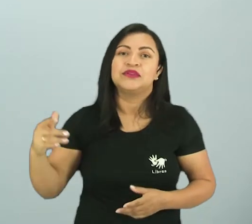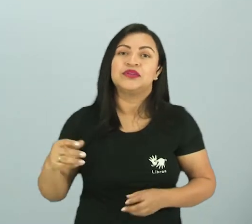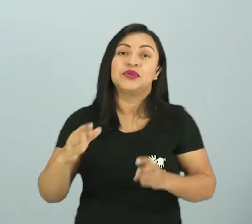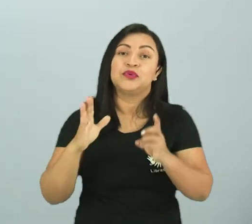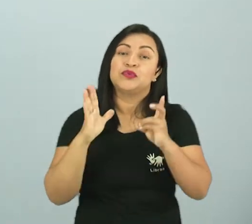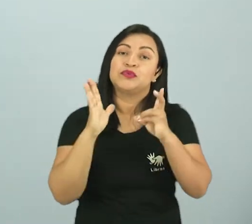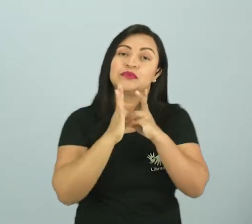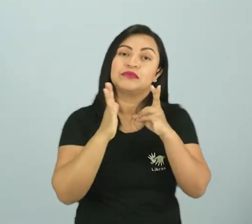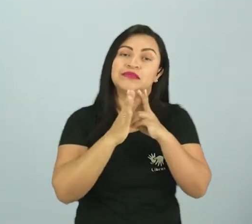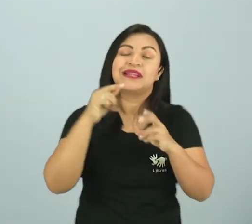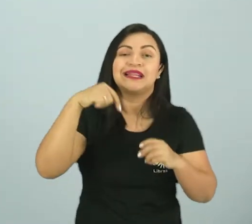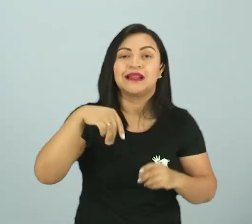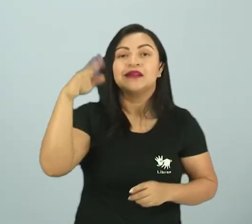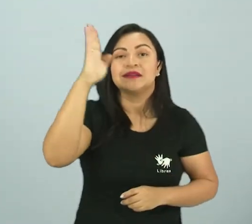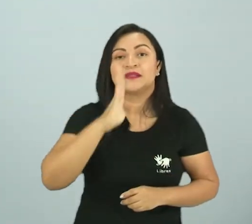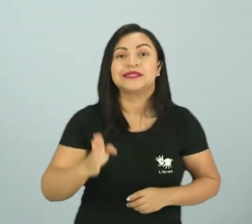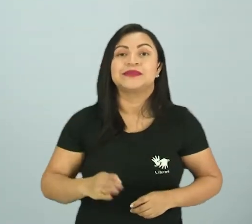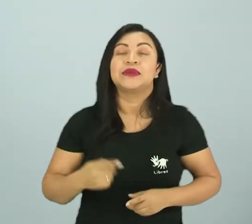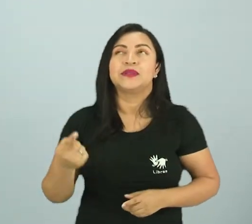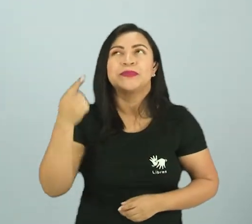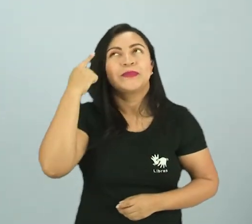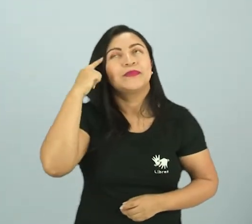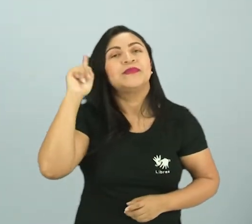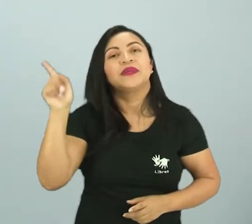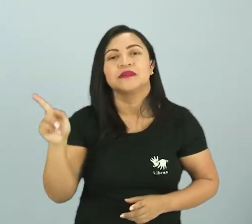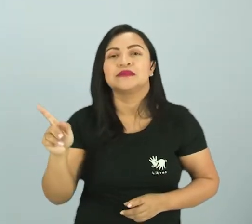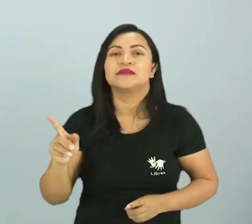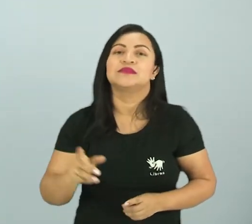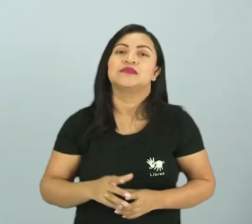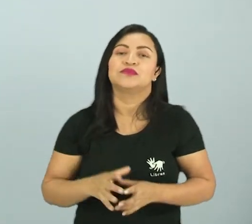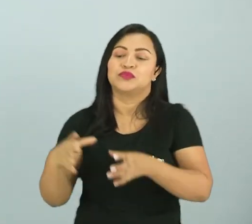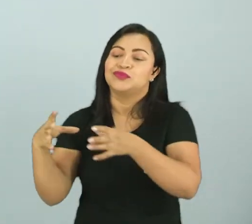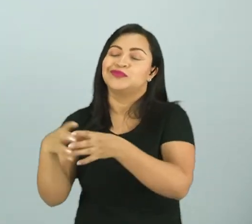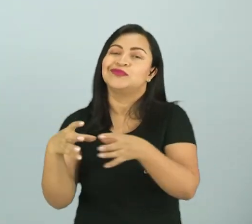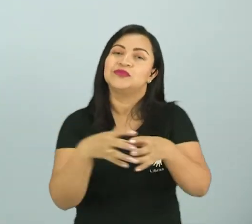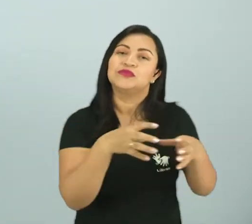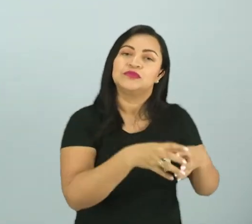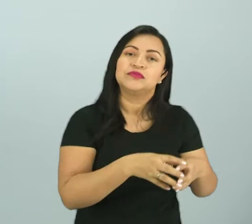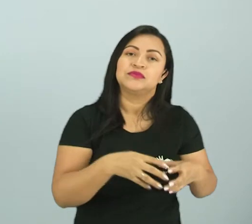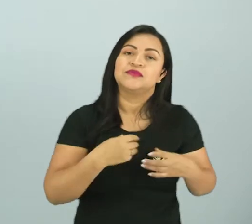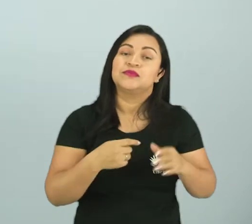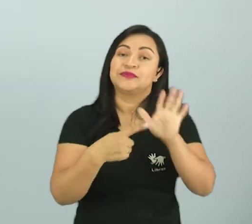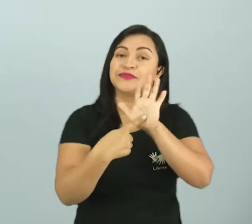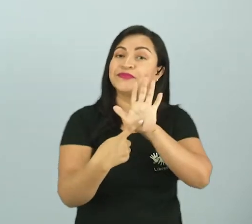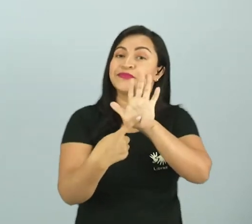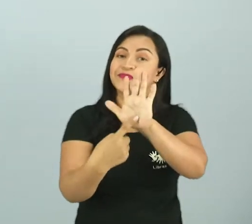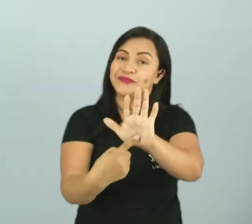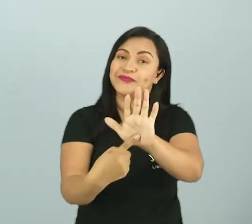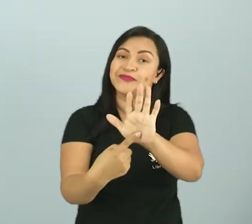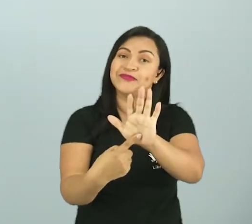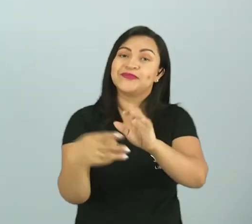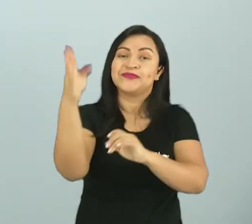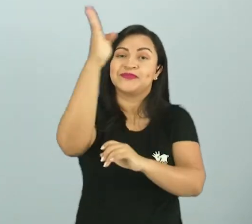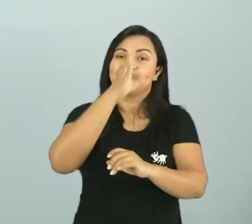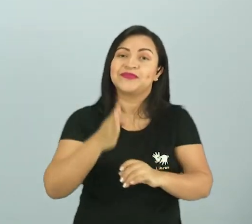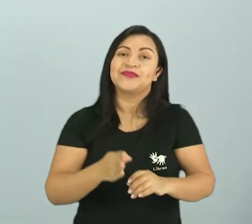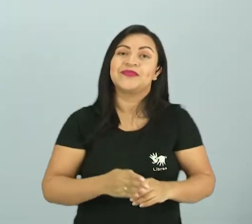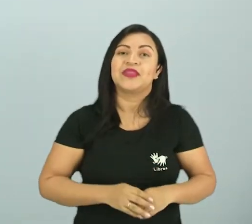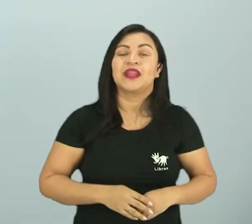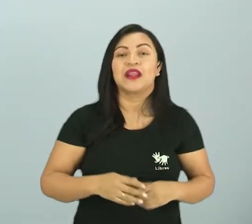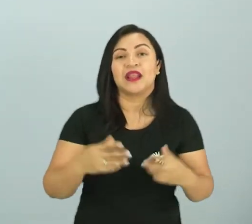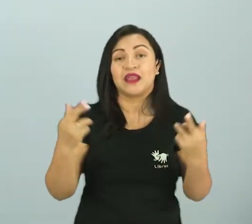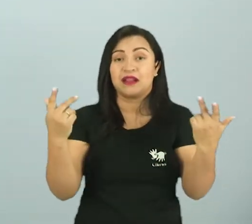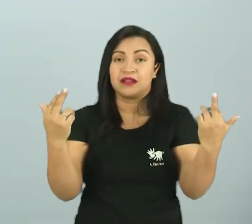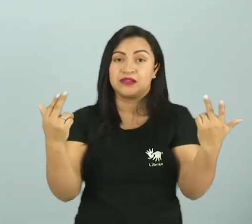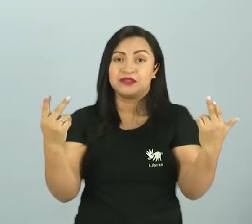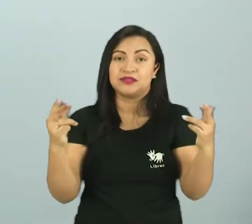coexistiam. Pensando nessas etnias, vamos apresentar o Brasil, suas semelhanças e diferenças através